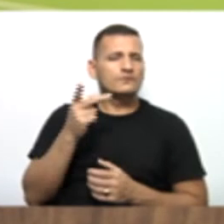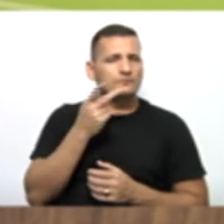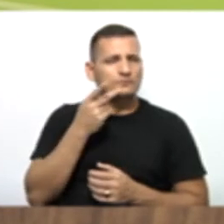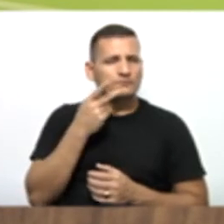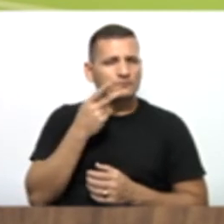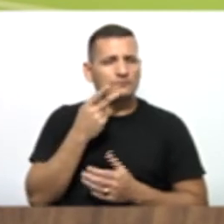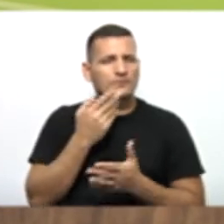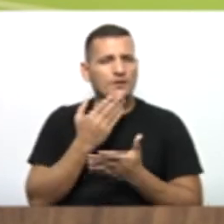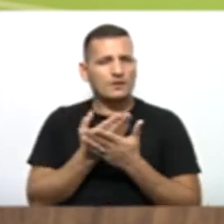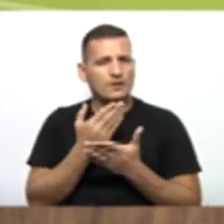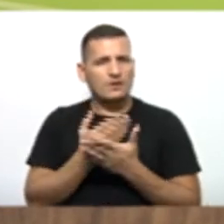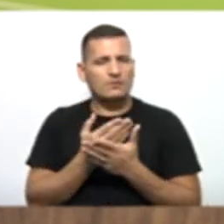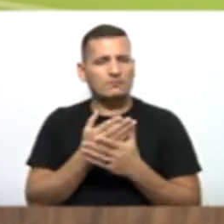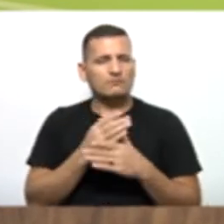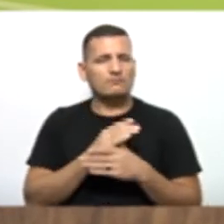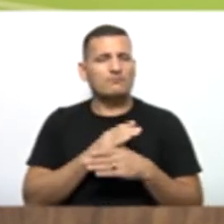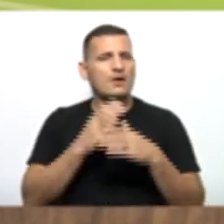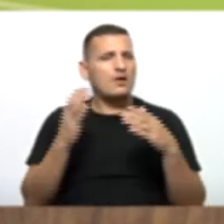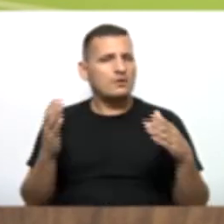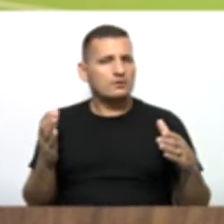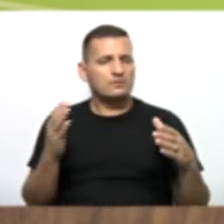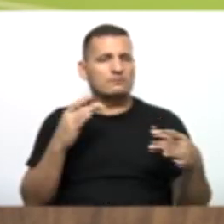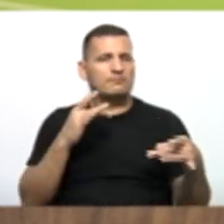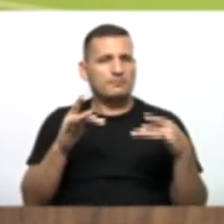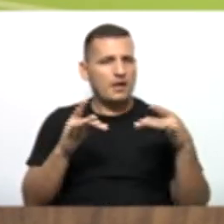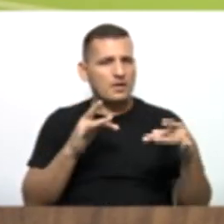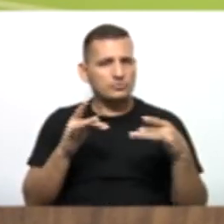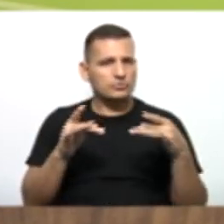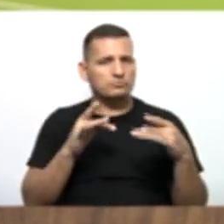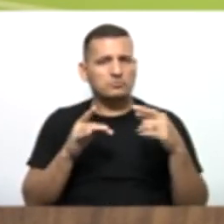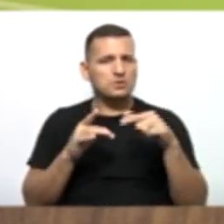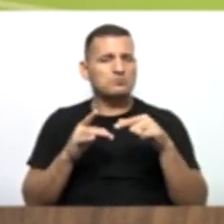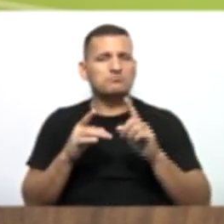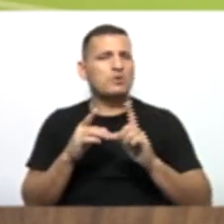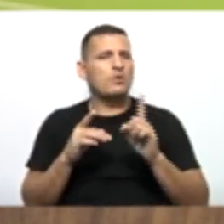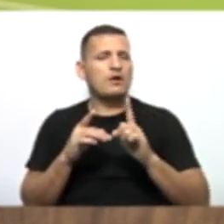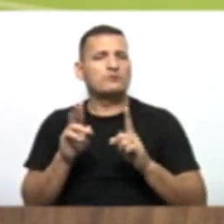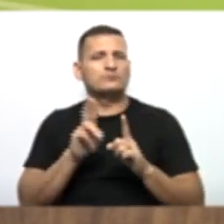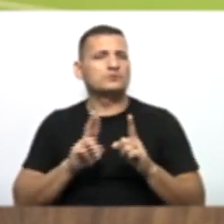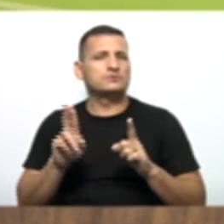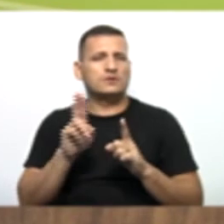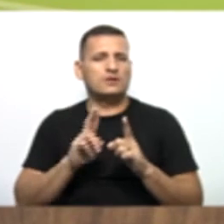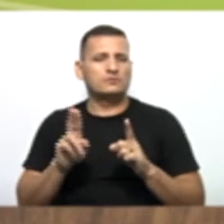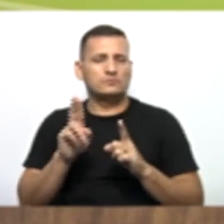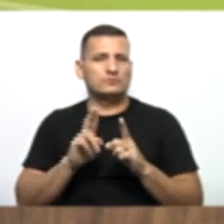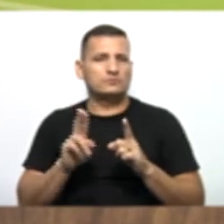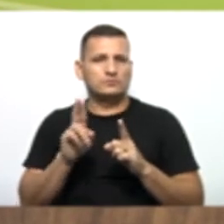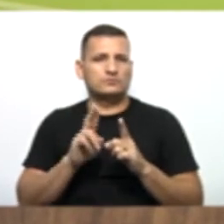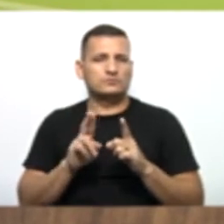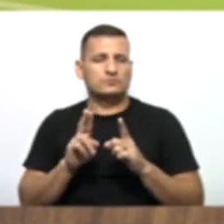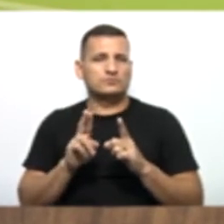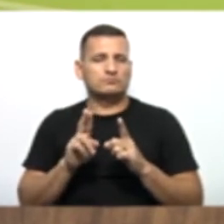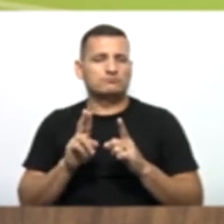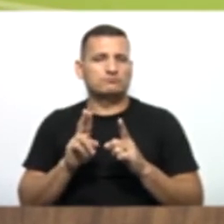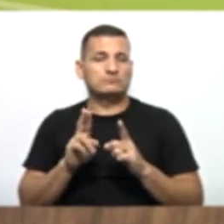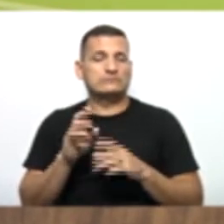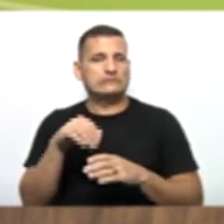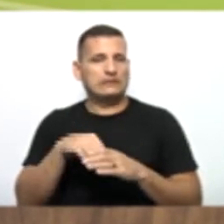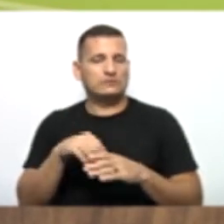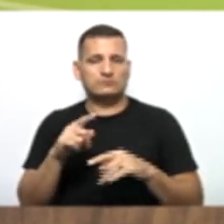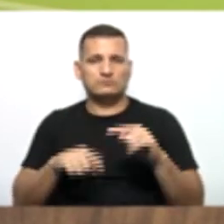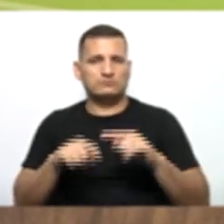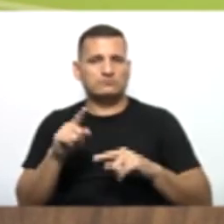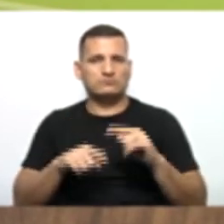maioria dos plásticos, eles são plásticos não utilizados dentro dos produtos, né? Não são produtos